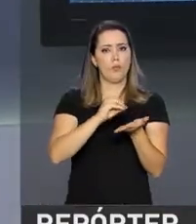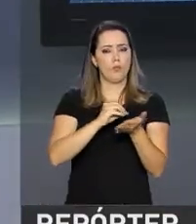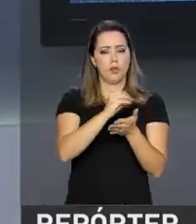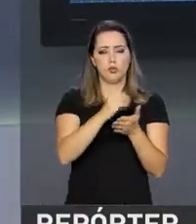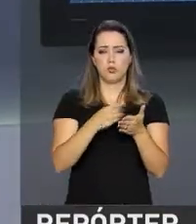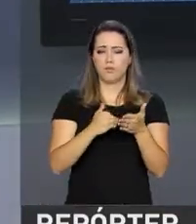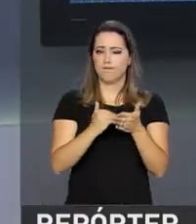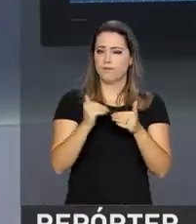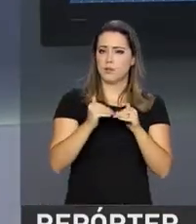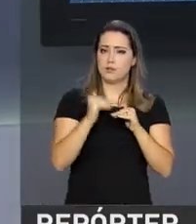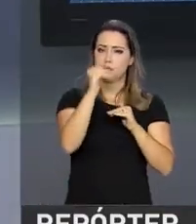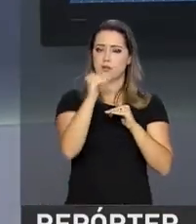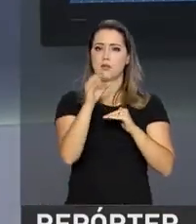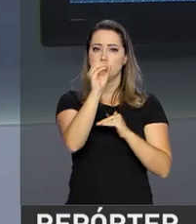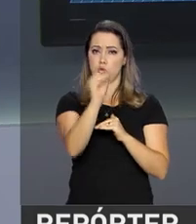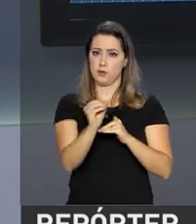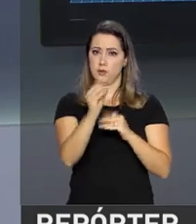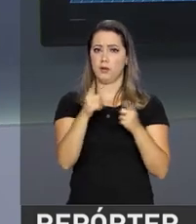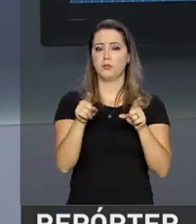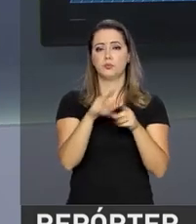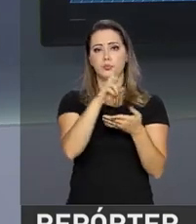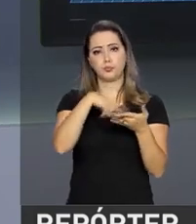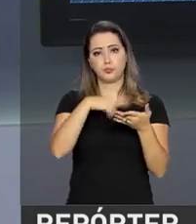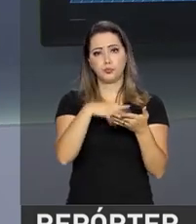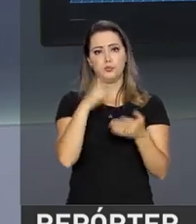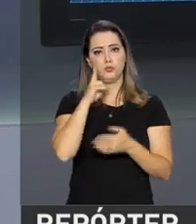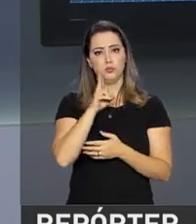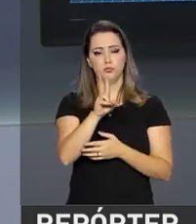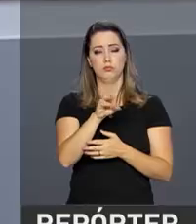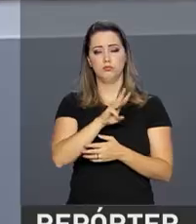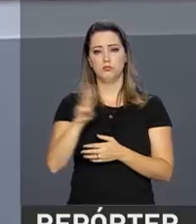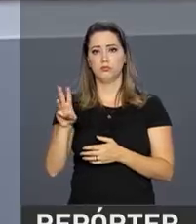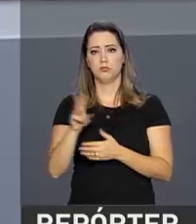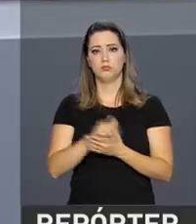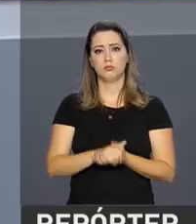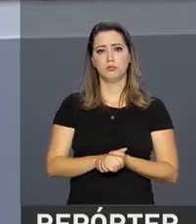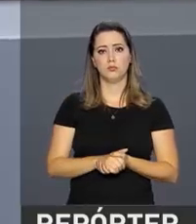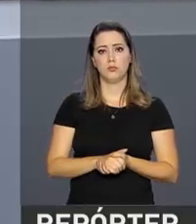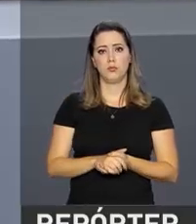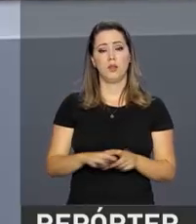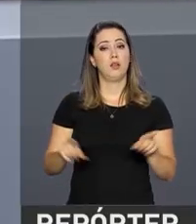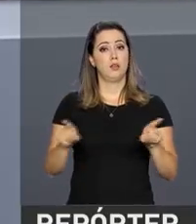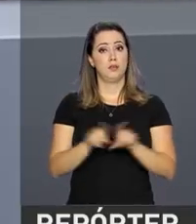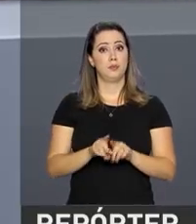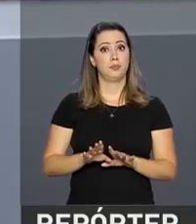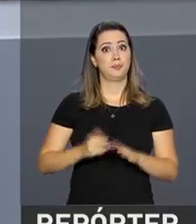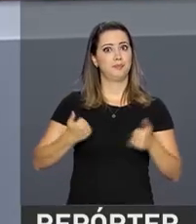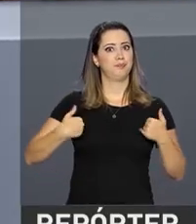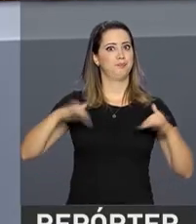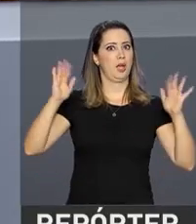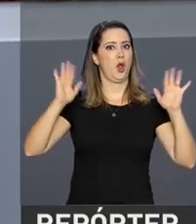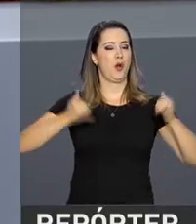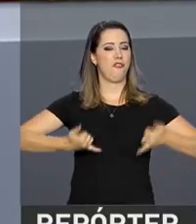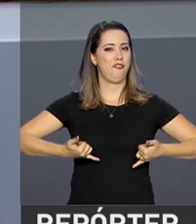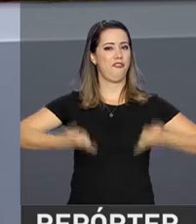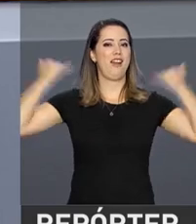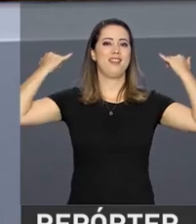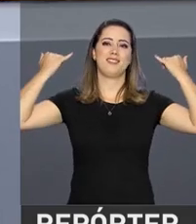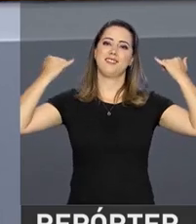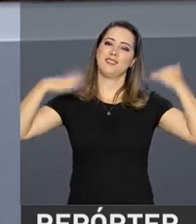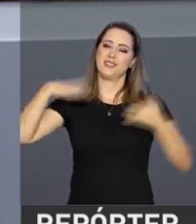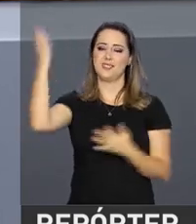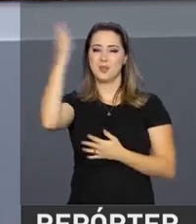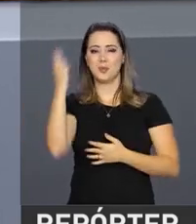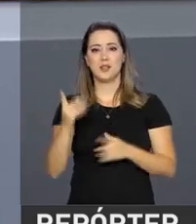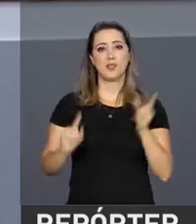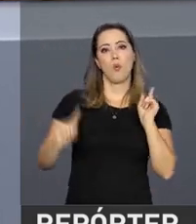às bolsas deve ser feita na página do programa na internet. Além de ser a maior festa popular do Brasil, o carnaval também é